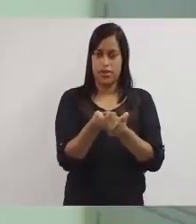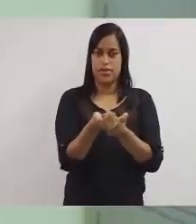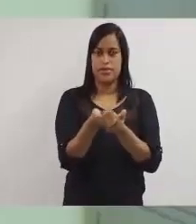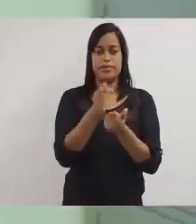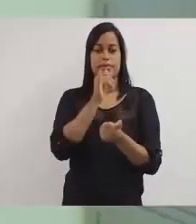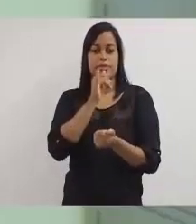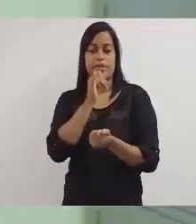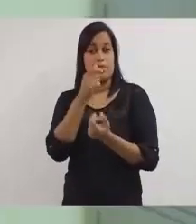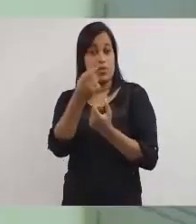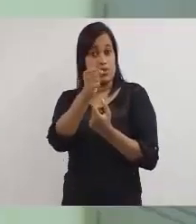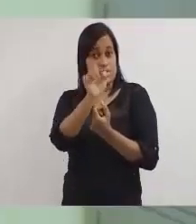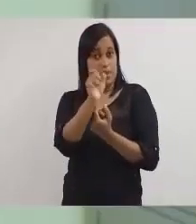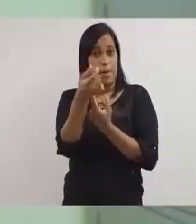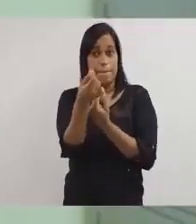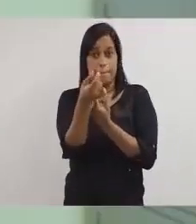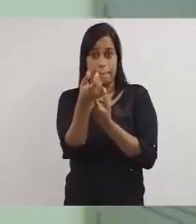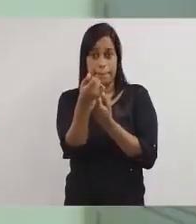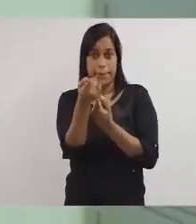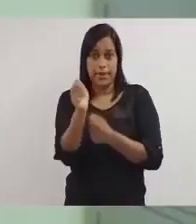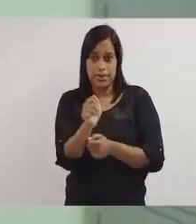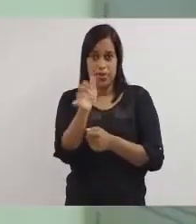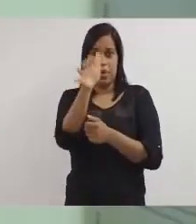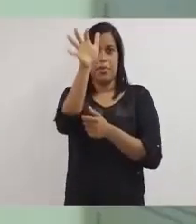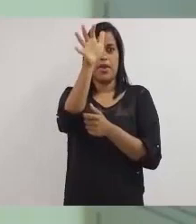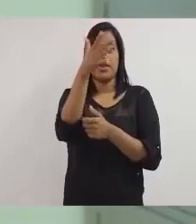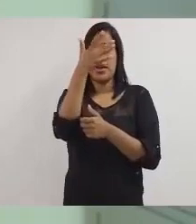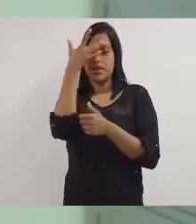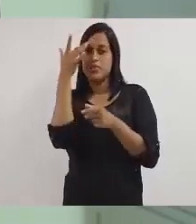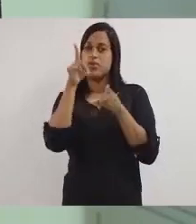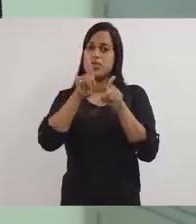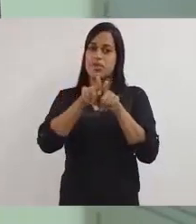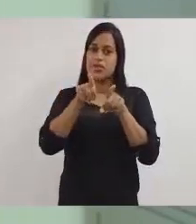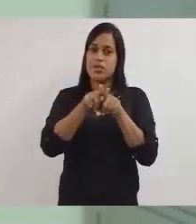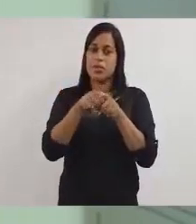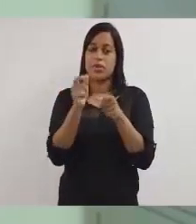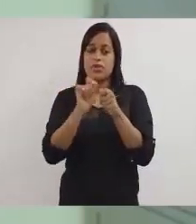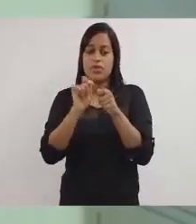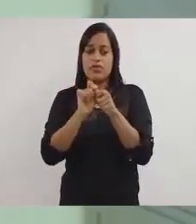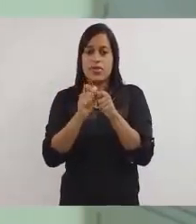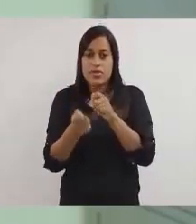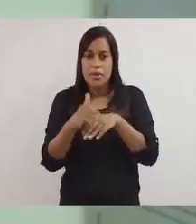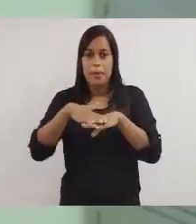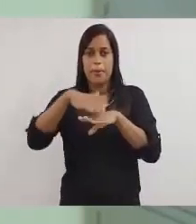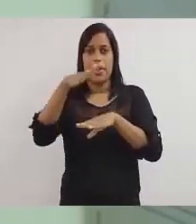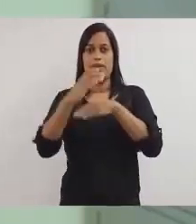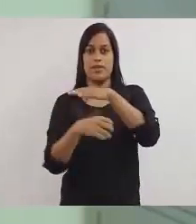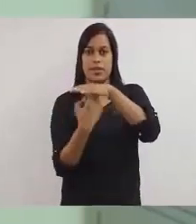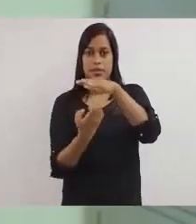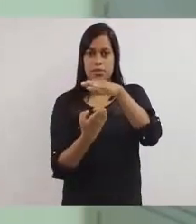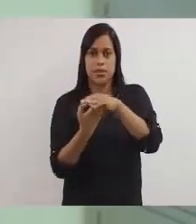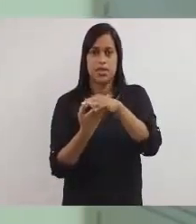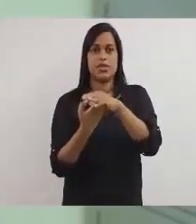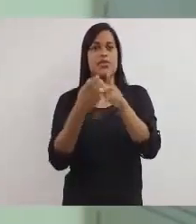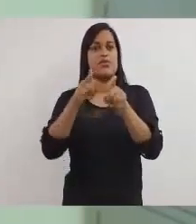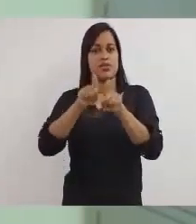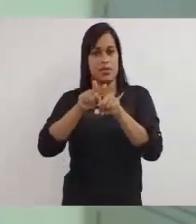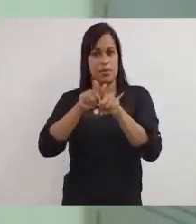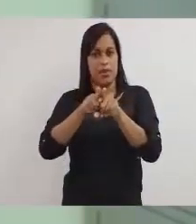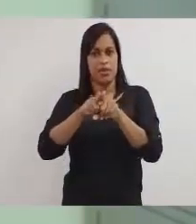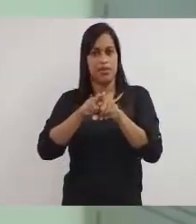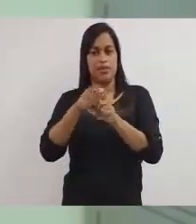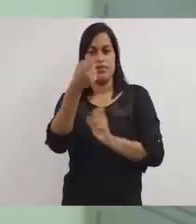preço ele aumenta, as pessoas vão passar a produzir mais, as empresas vão passar a produzir